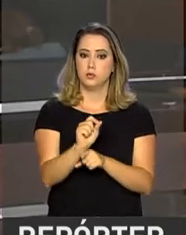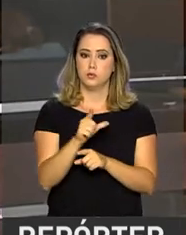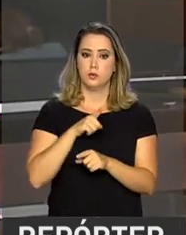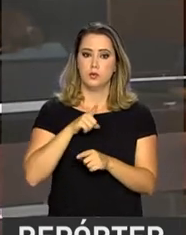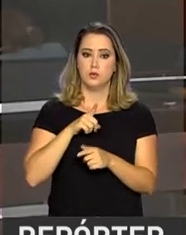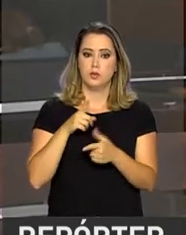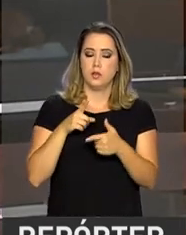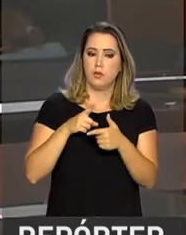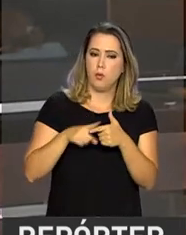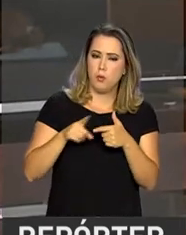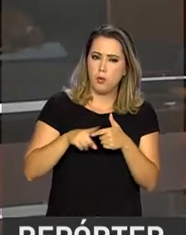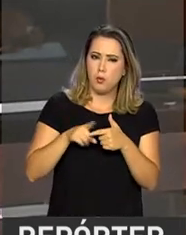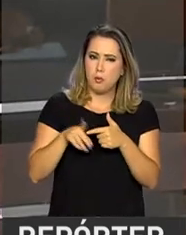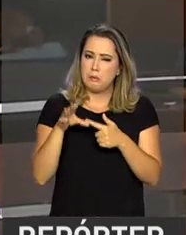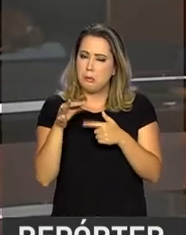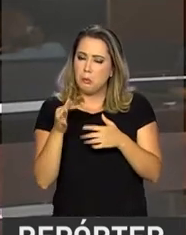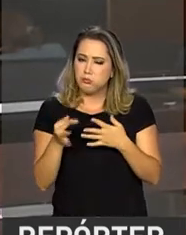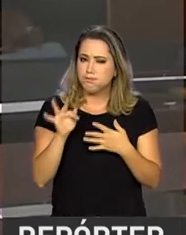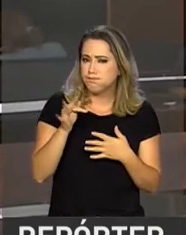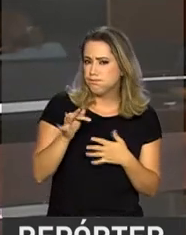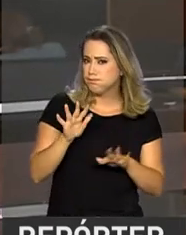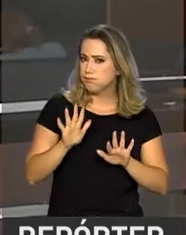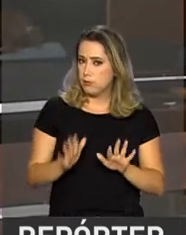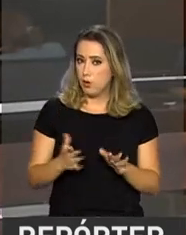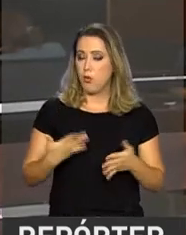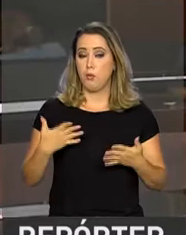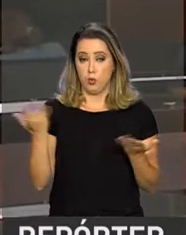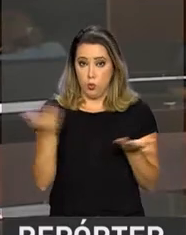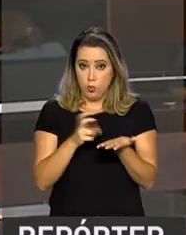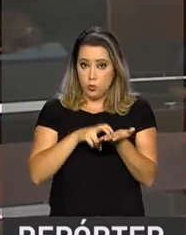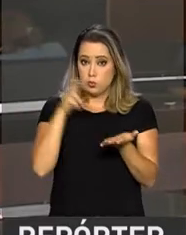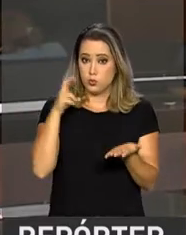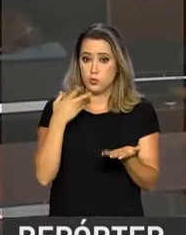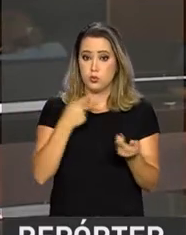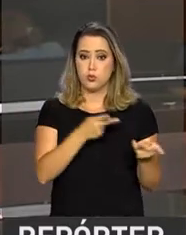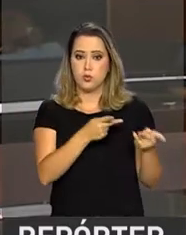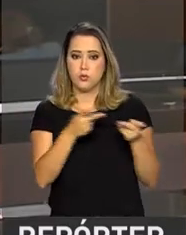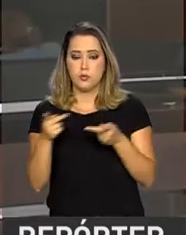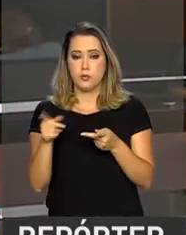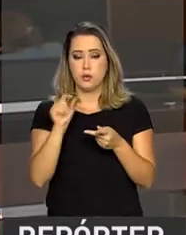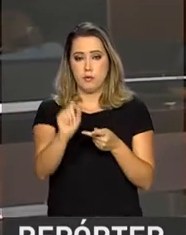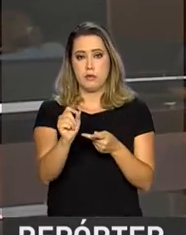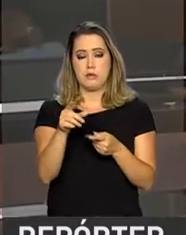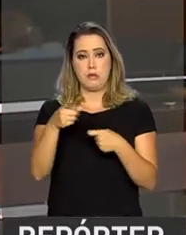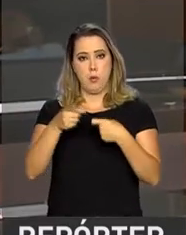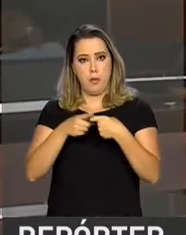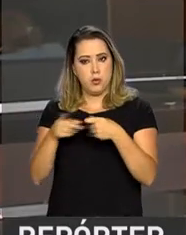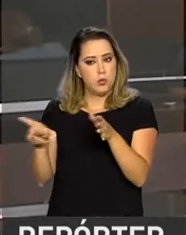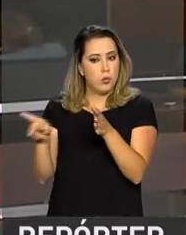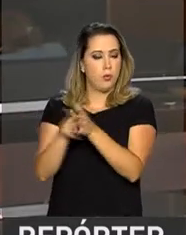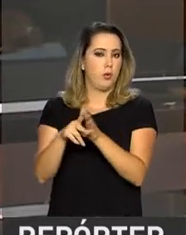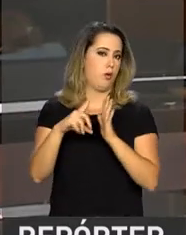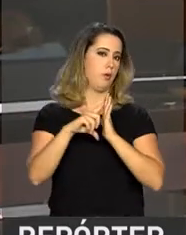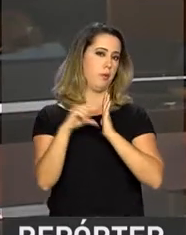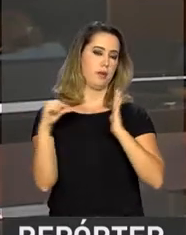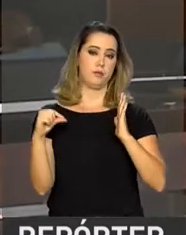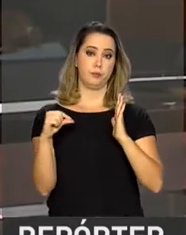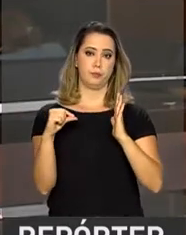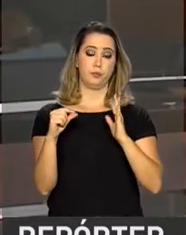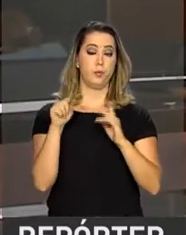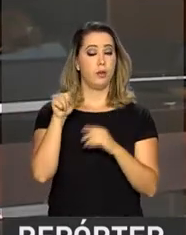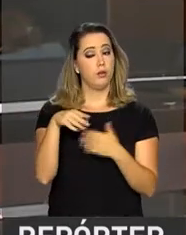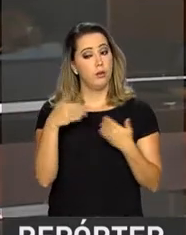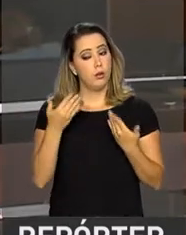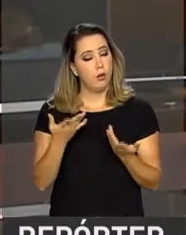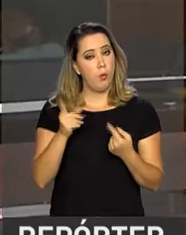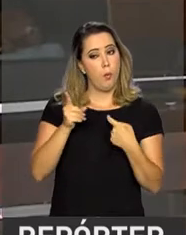um desconforto no fim da manhã de hoje e foi consultado no próprio departamento médico do Palácio do Planalto. O